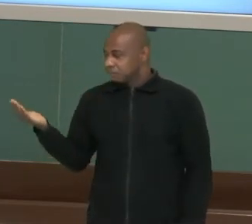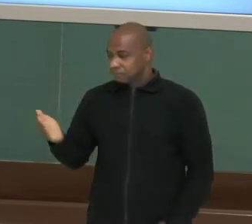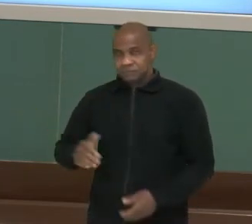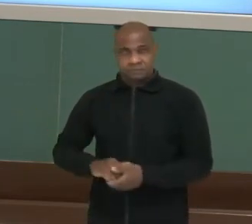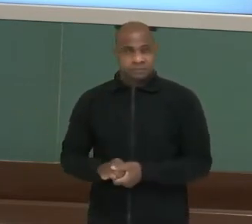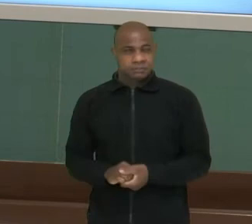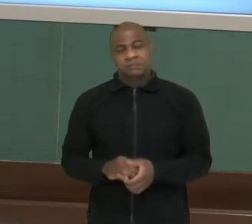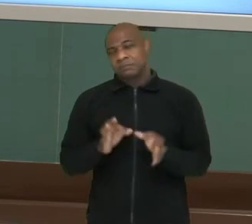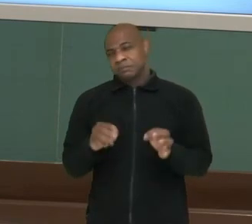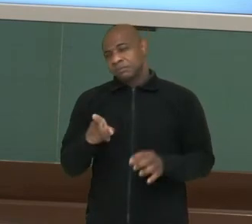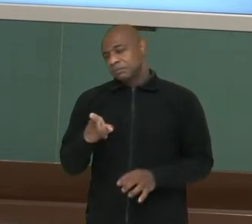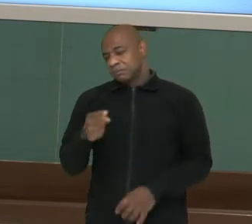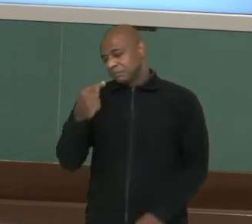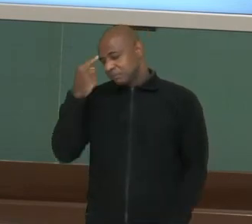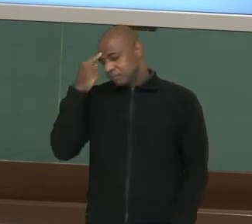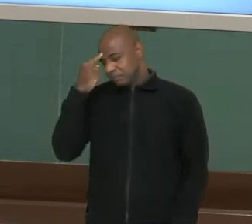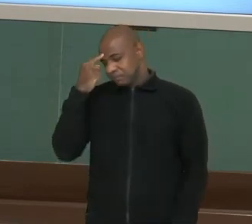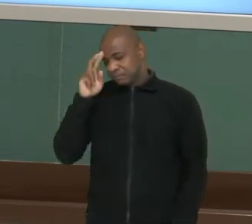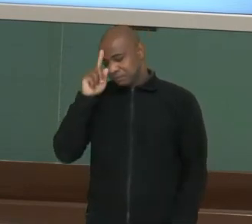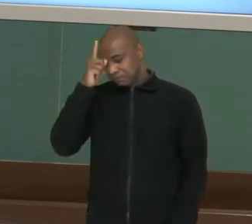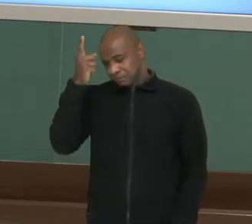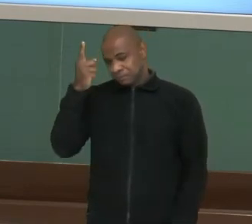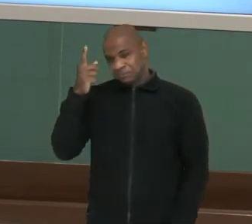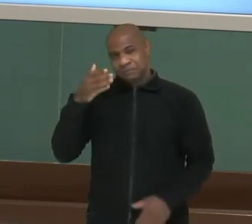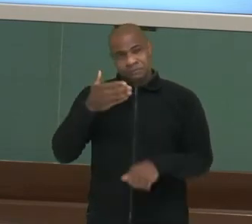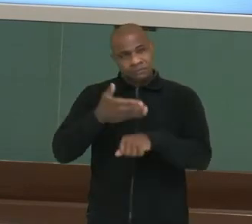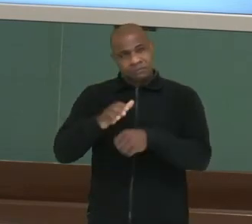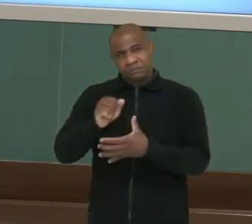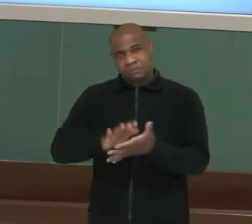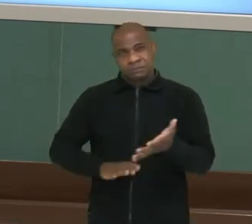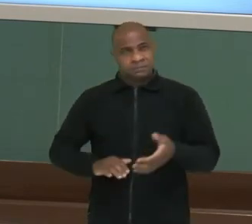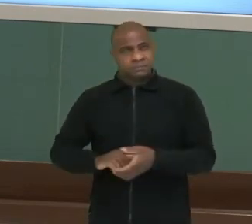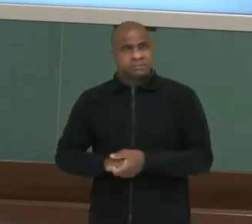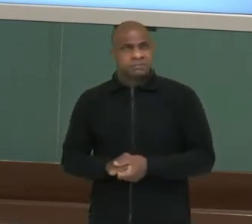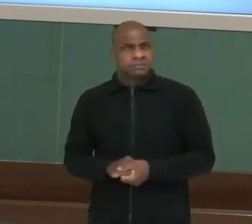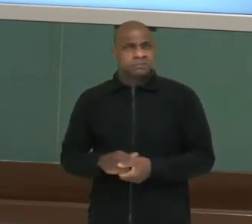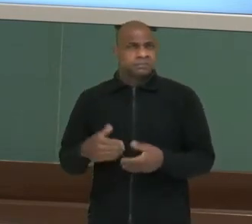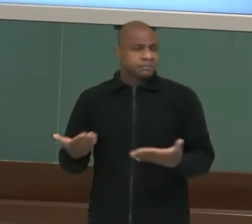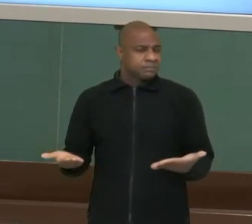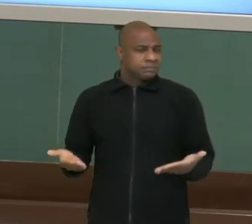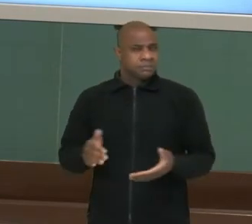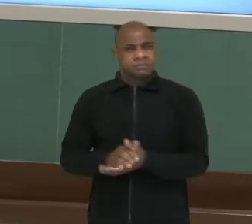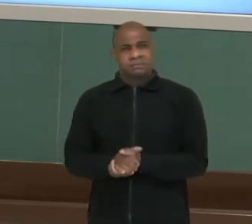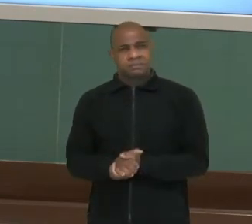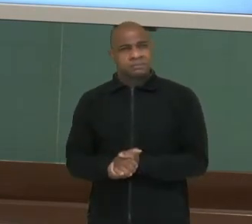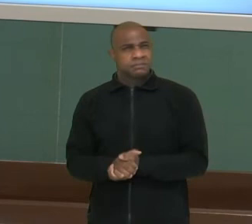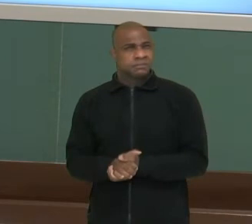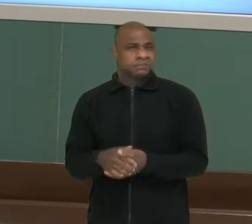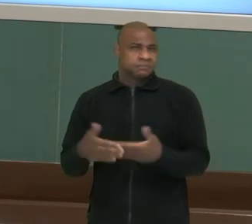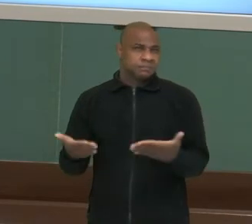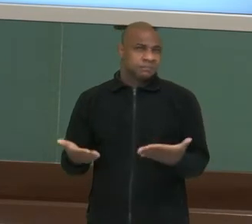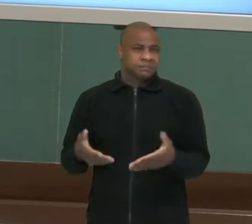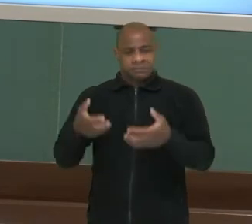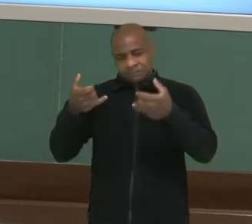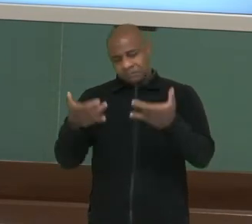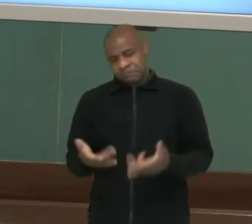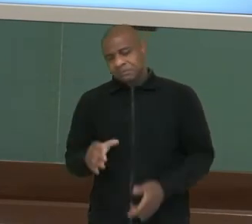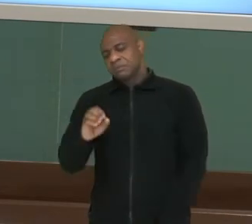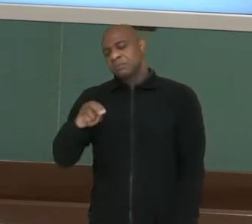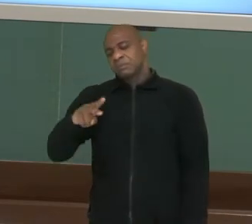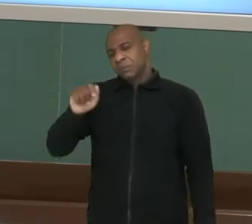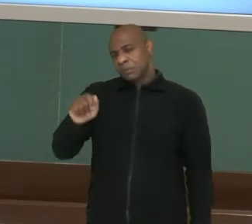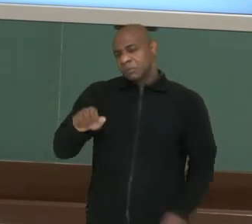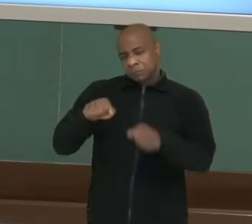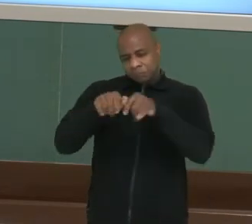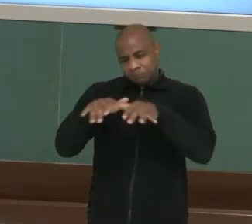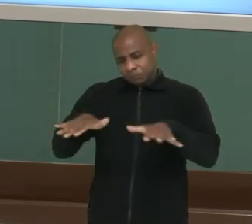Tenho certeza que você pegou a ideia desse exercício. Pessoal, falando ainda um pouquinho das ondas, da velocidade de propagação